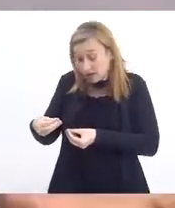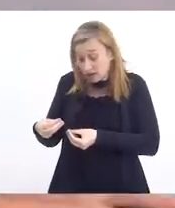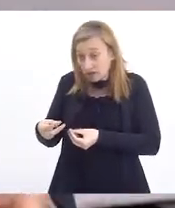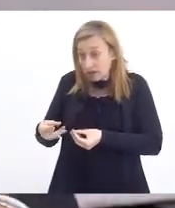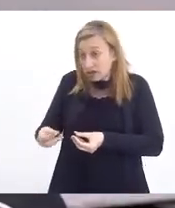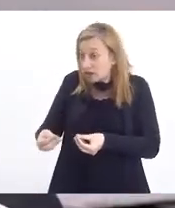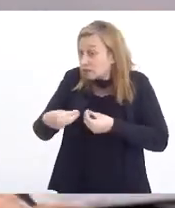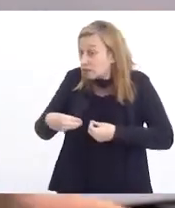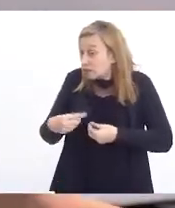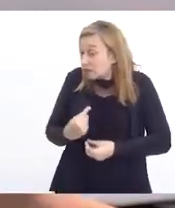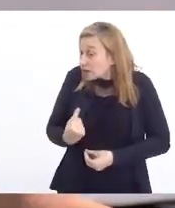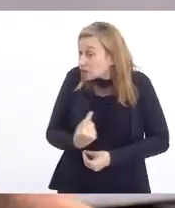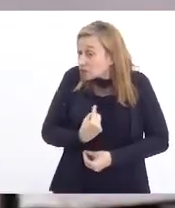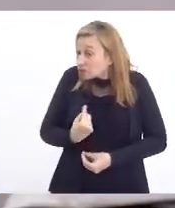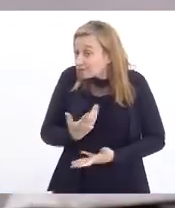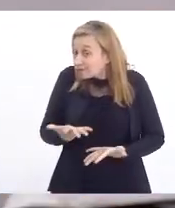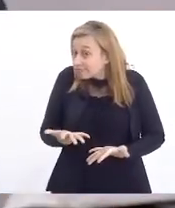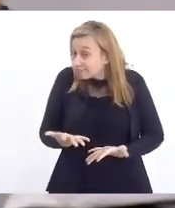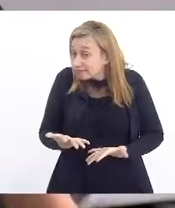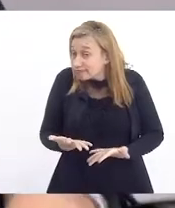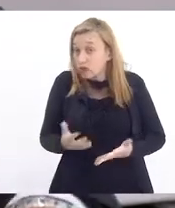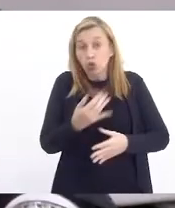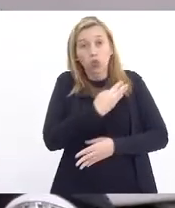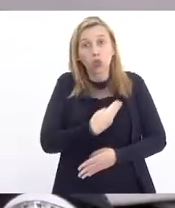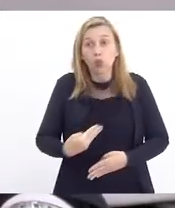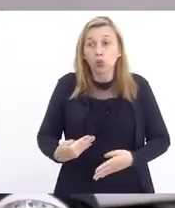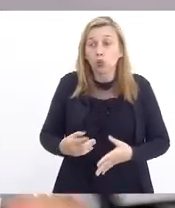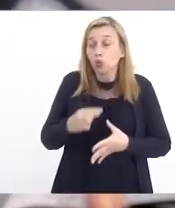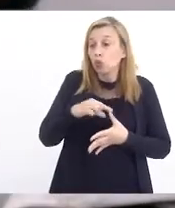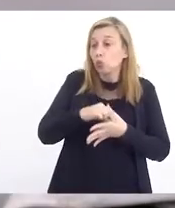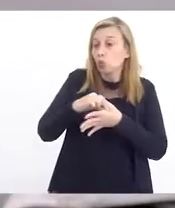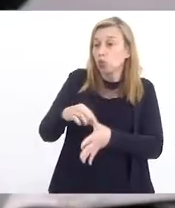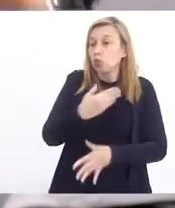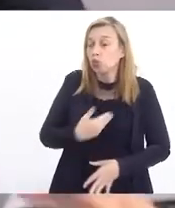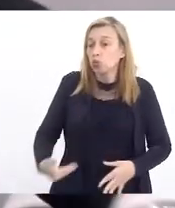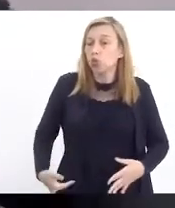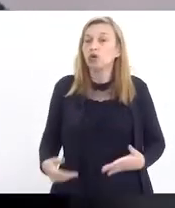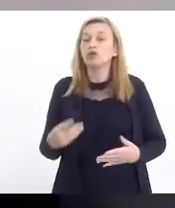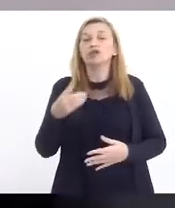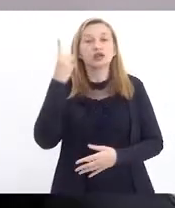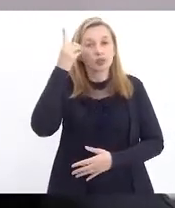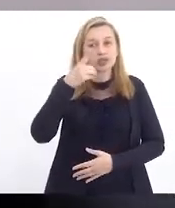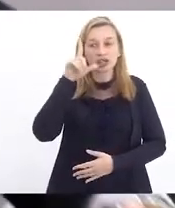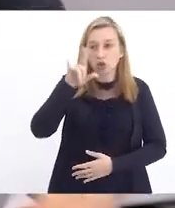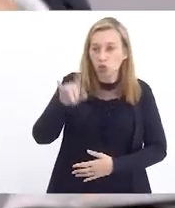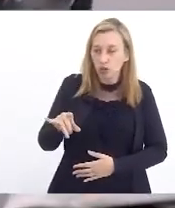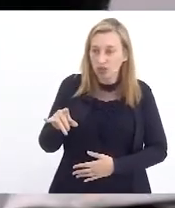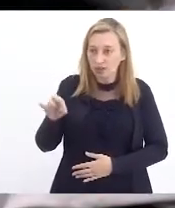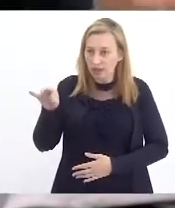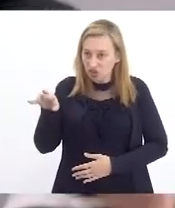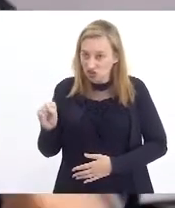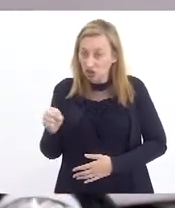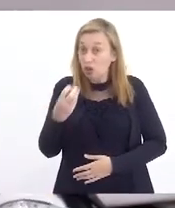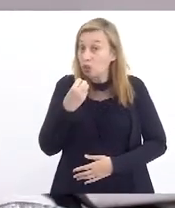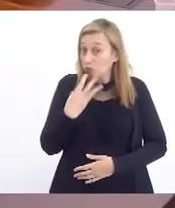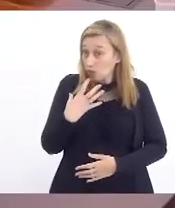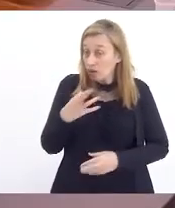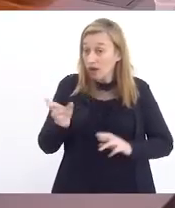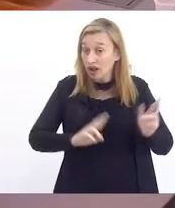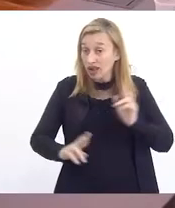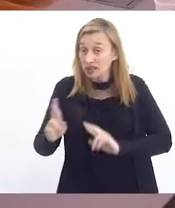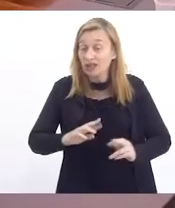para casa. Adeus, líder do governo. Como o deputado Luiz Martins tem boas relações nas